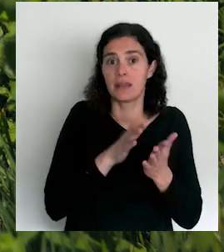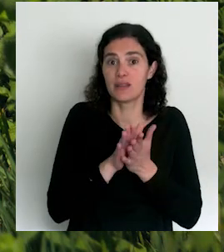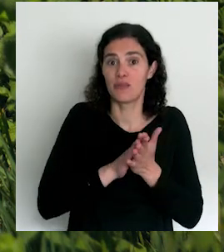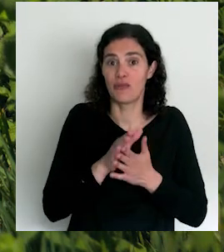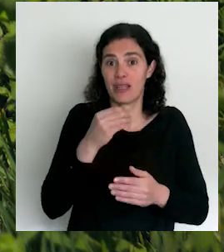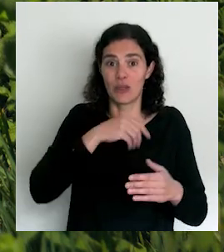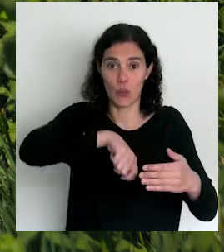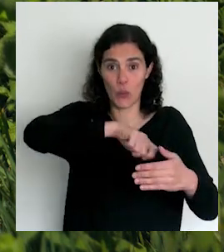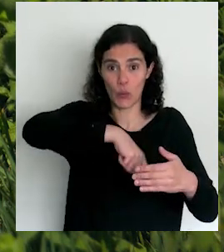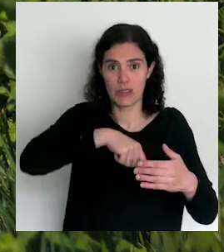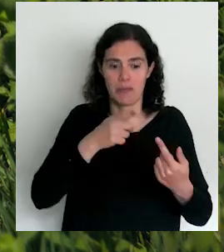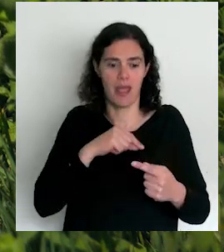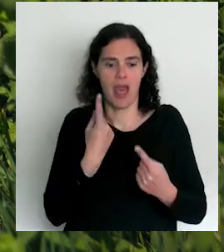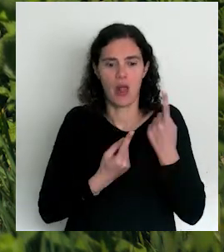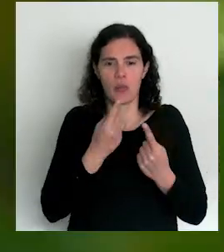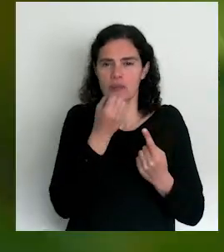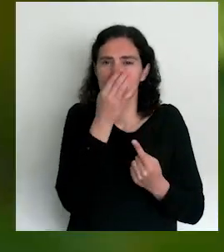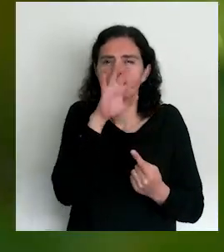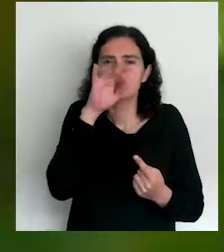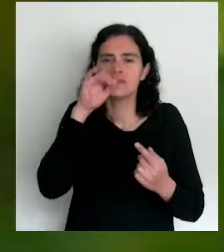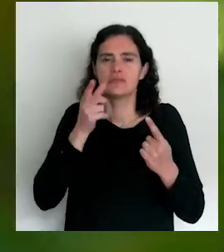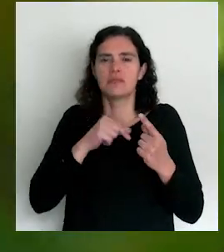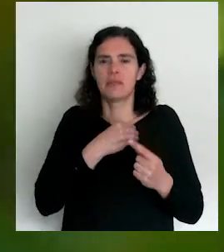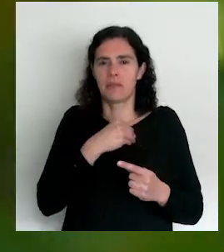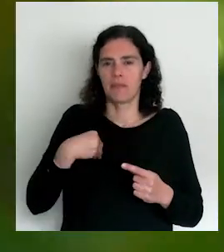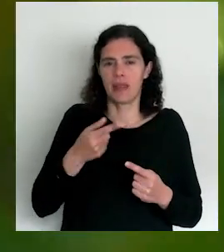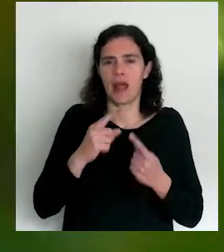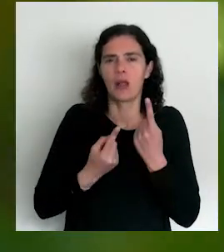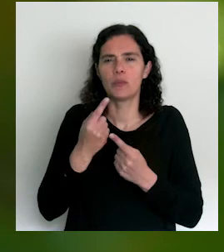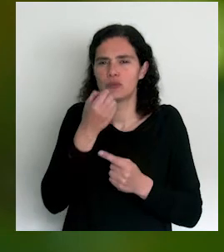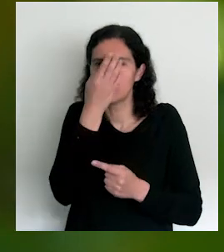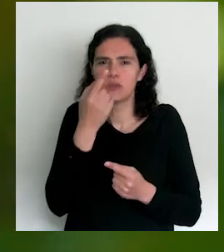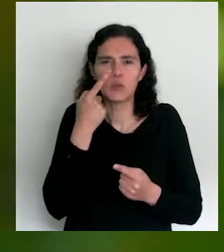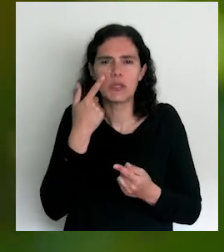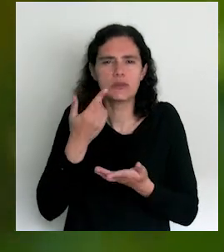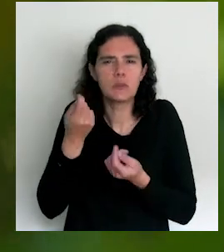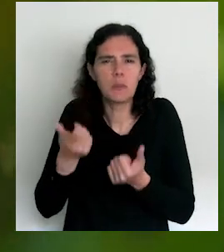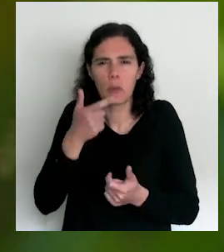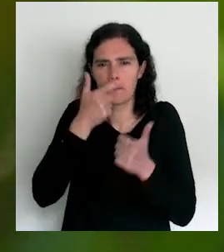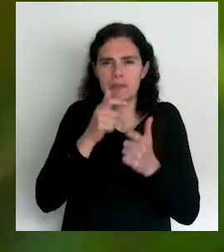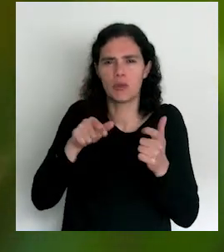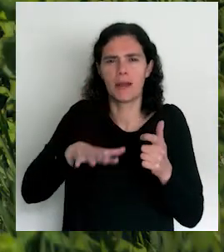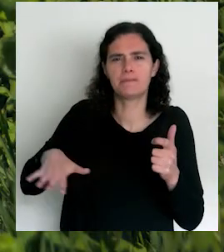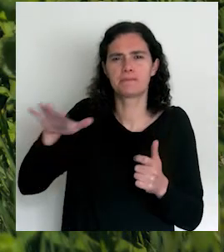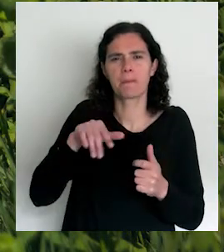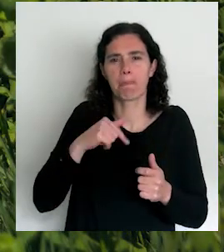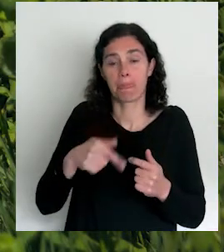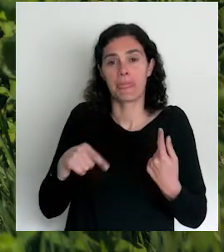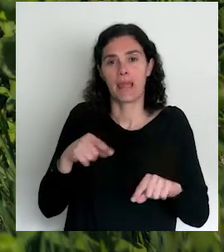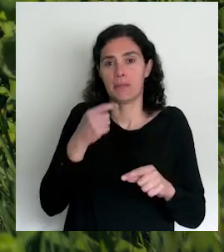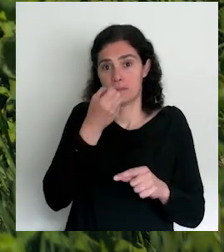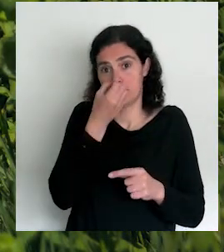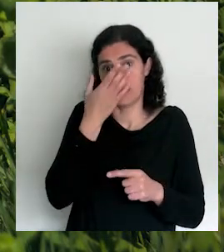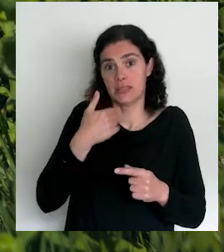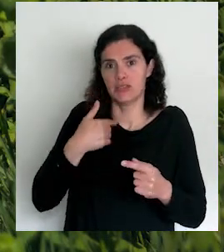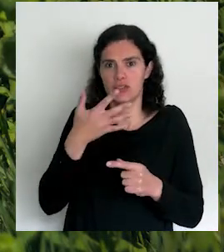uso culinário, com uso aromático e medicinal. Temos algumas plantinhas menos conhecidas do público, mas que, por exemplo, são conhecidas dos aquários,